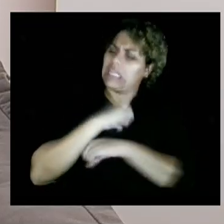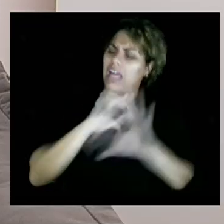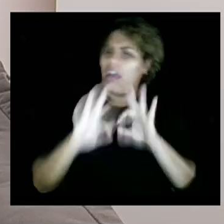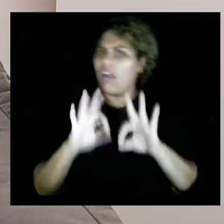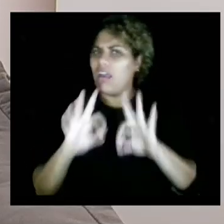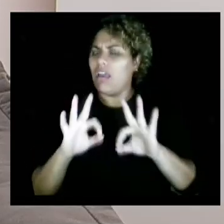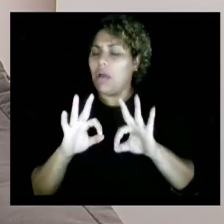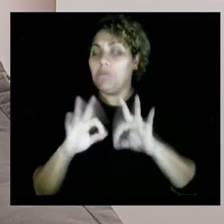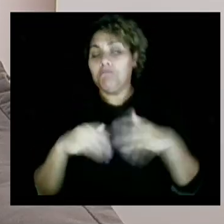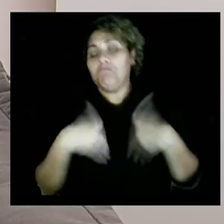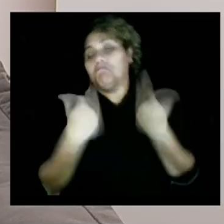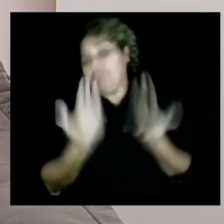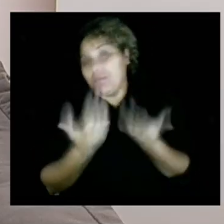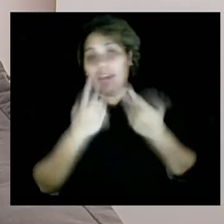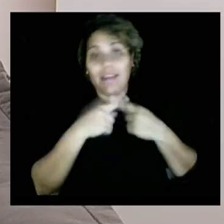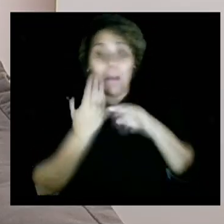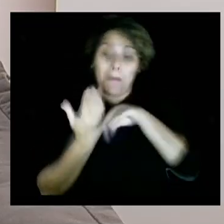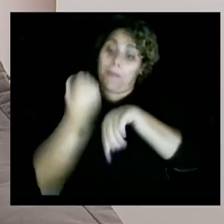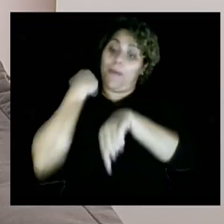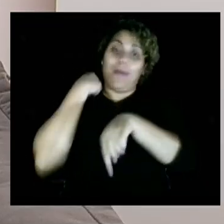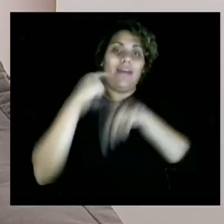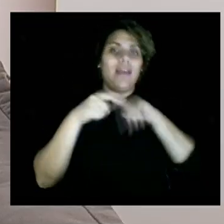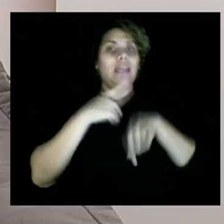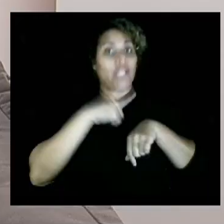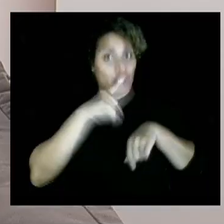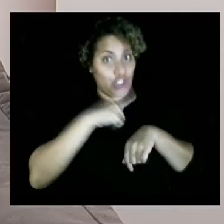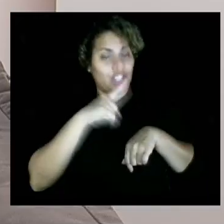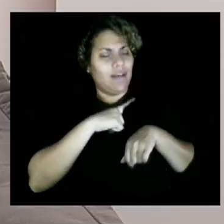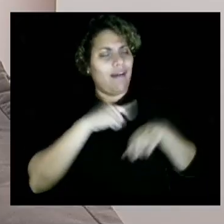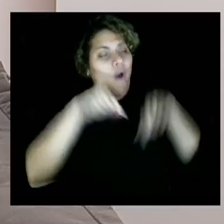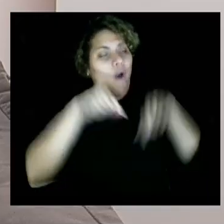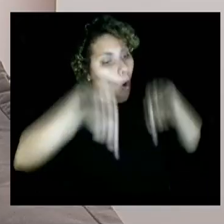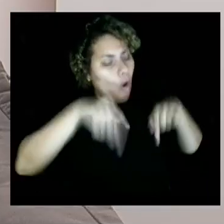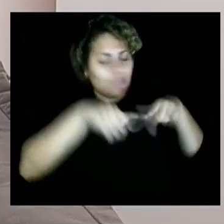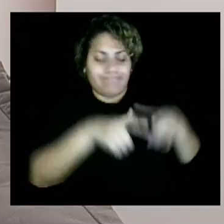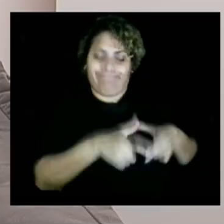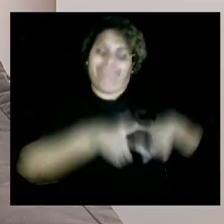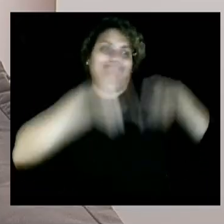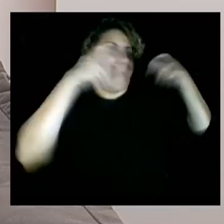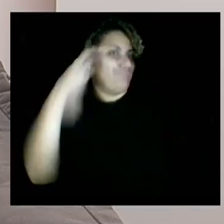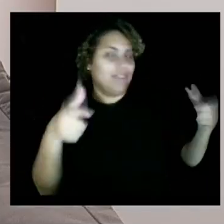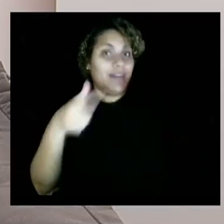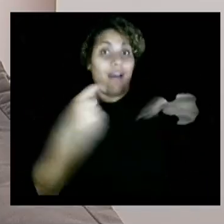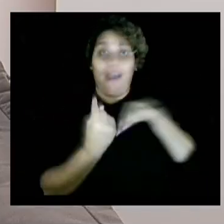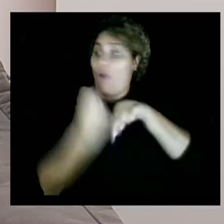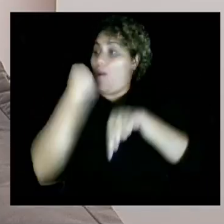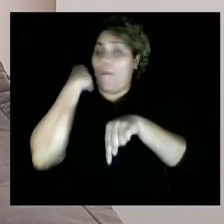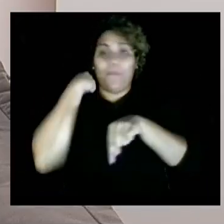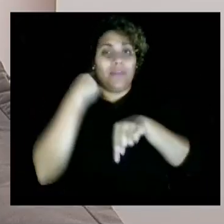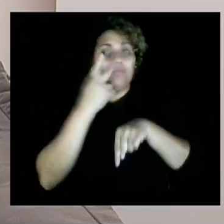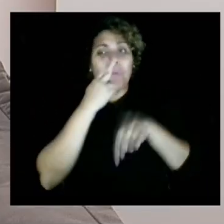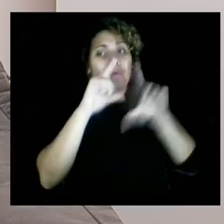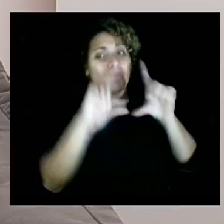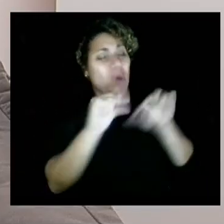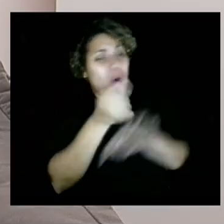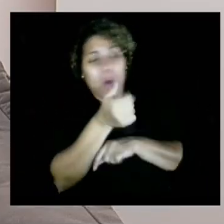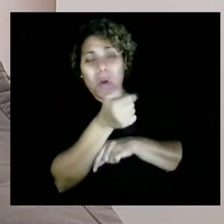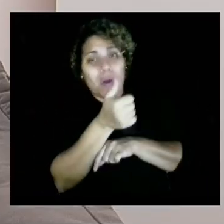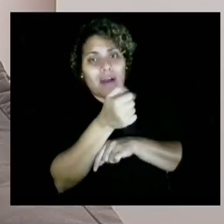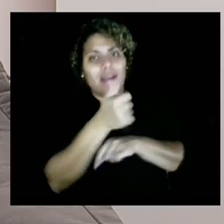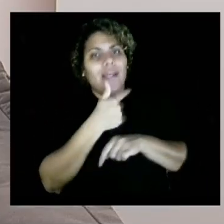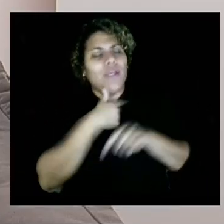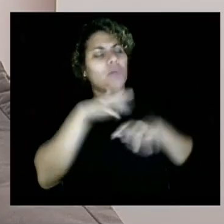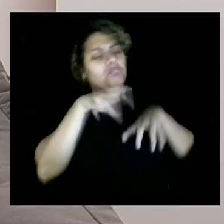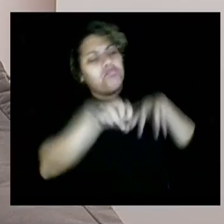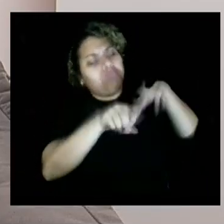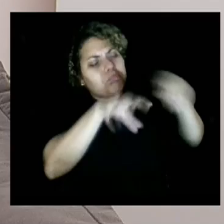não ouvia falar. Hoje está crescendo muito, né? Mas naquela época, então, muito menos. E aí eu fui buscar me informar, me inteirar. E